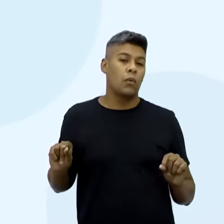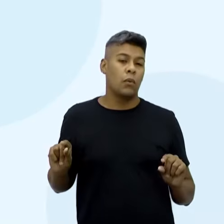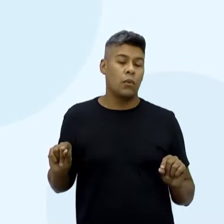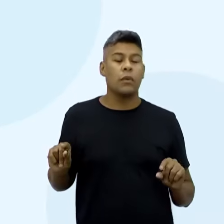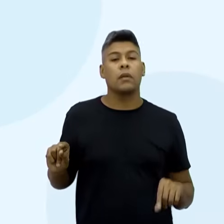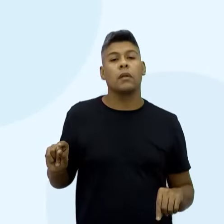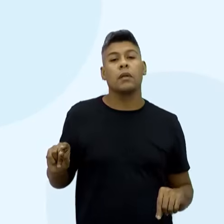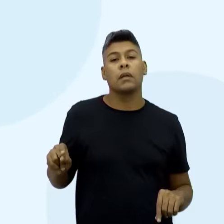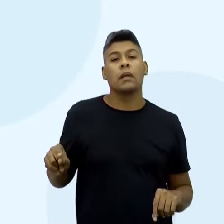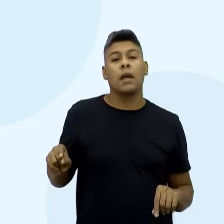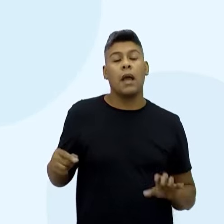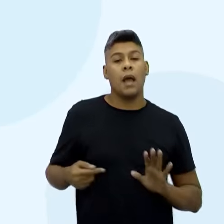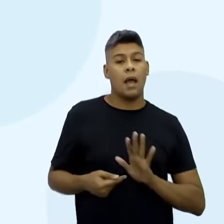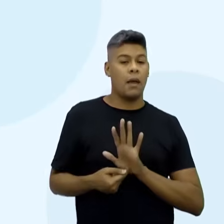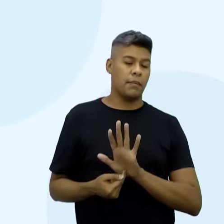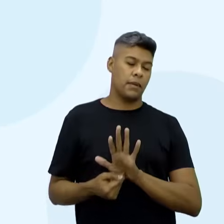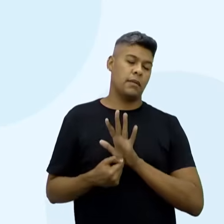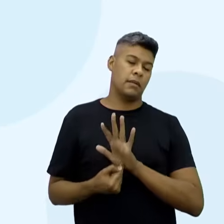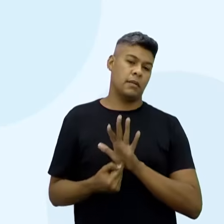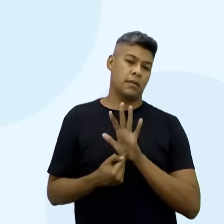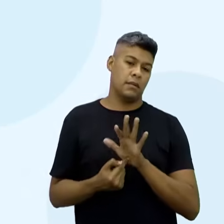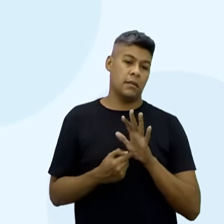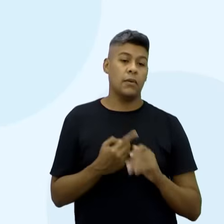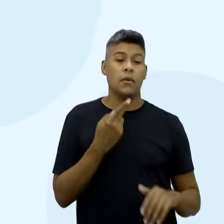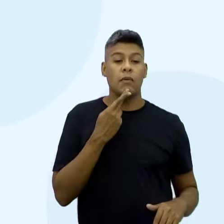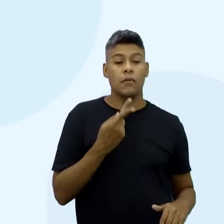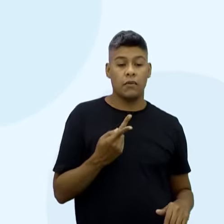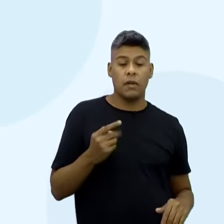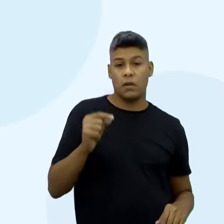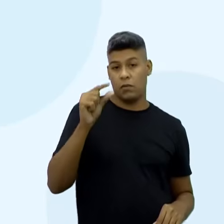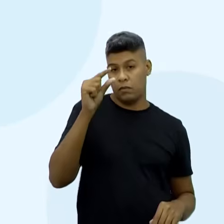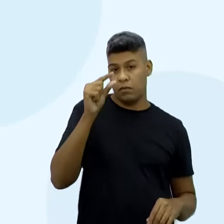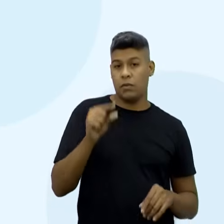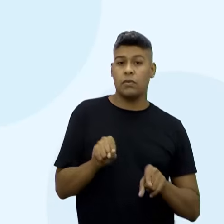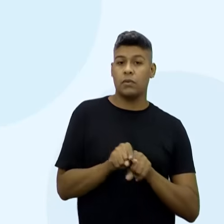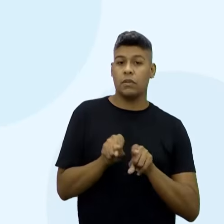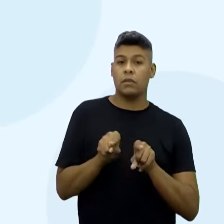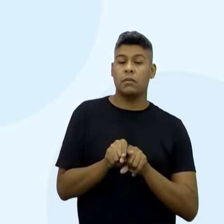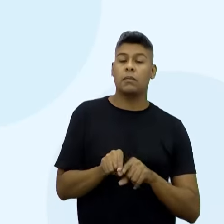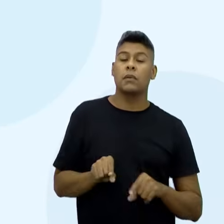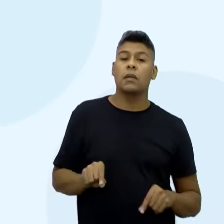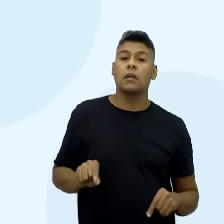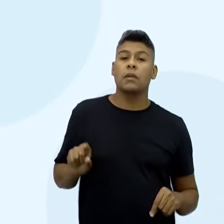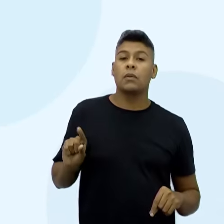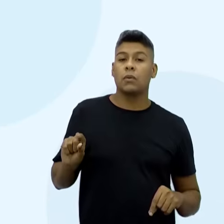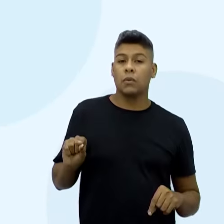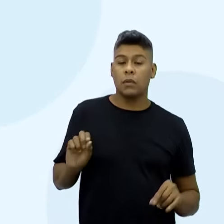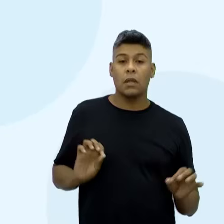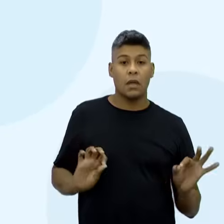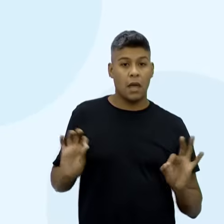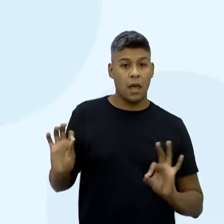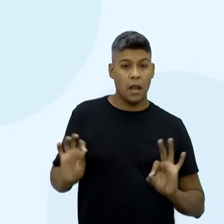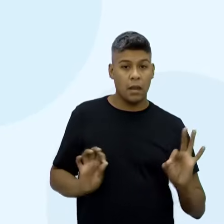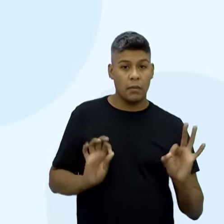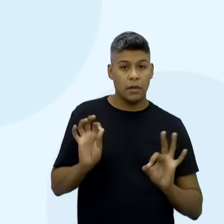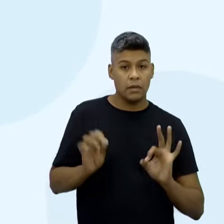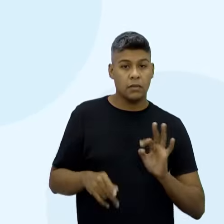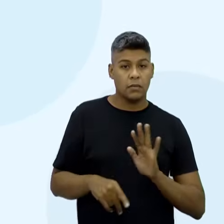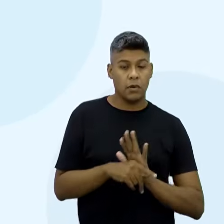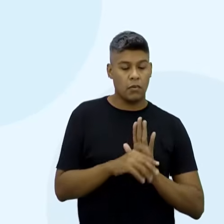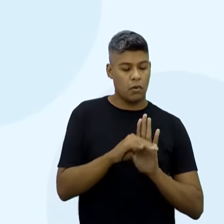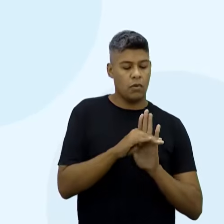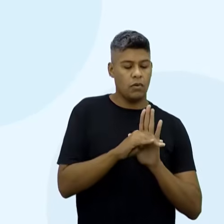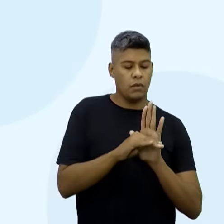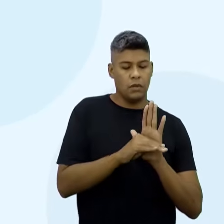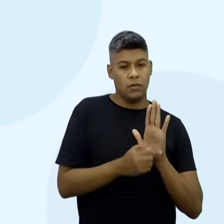então da apresentação. E ele falou um pouquinho também para a gente a respeito da elaboração, né, de um roteiro